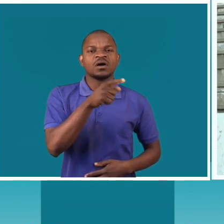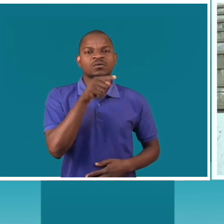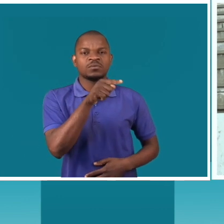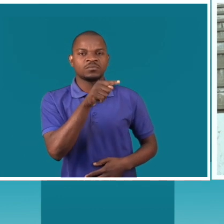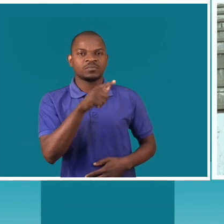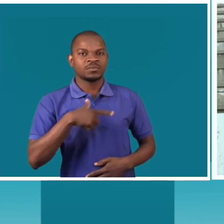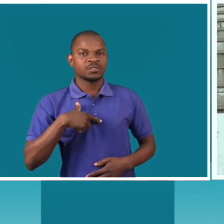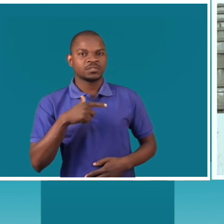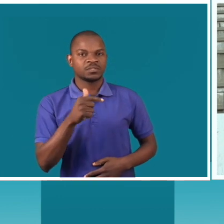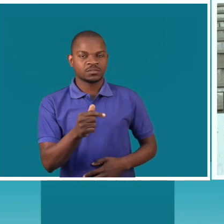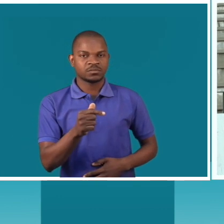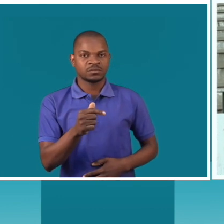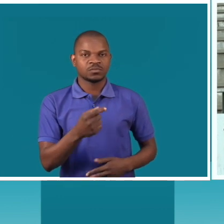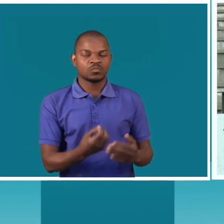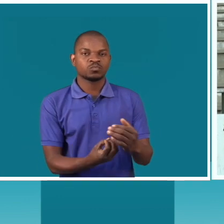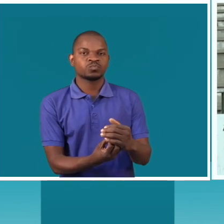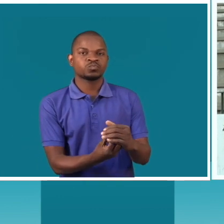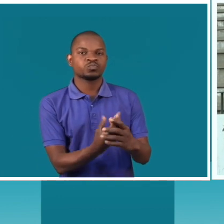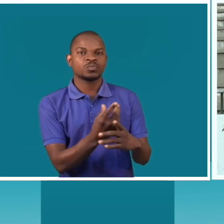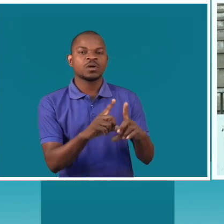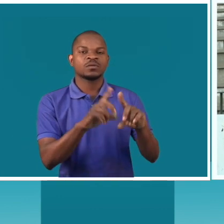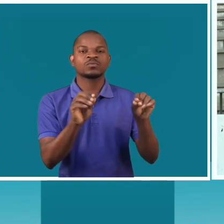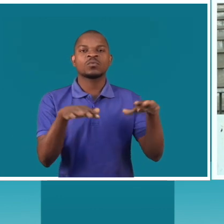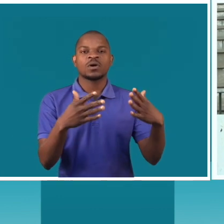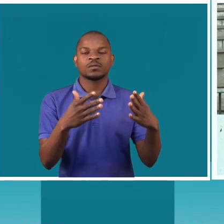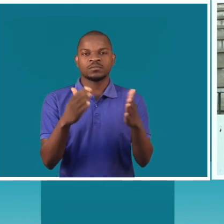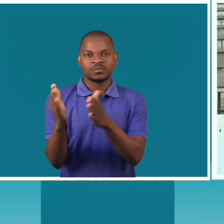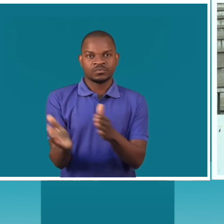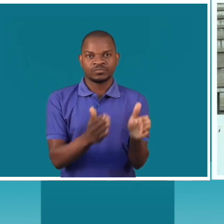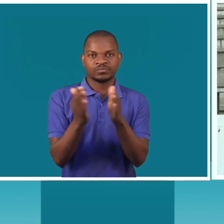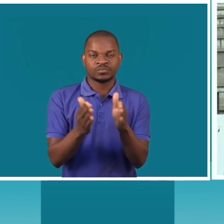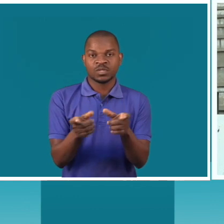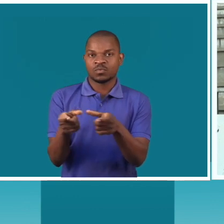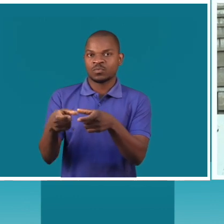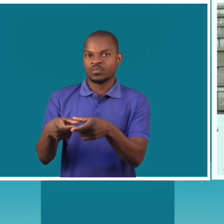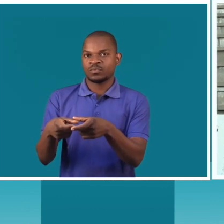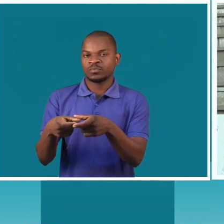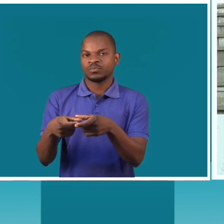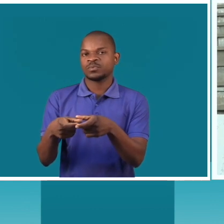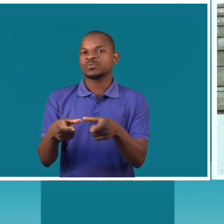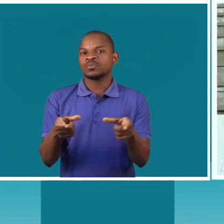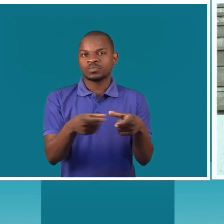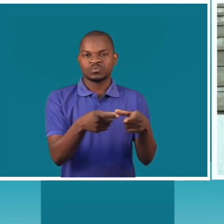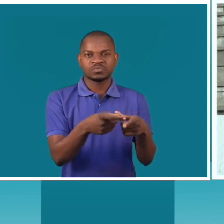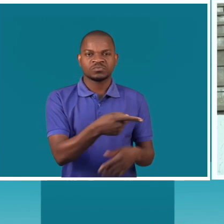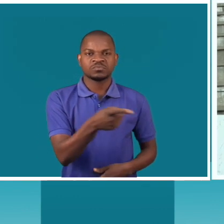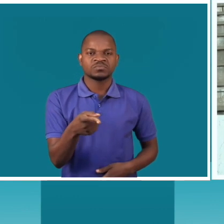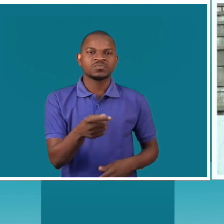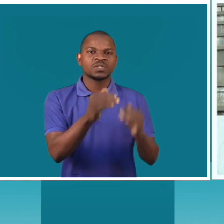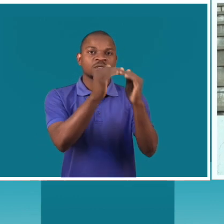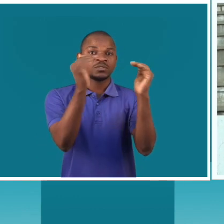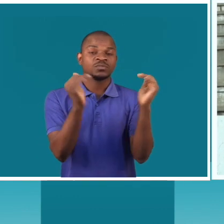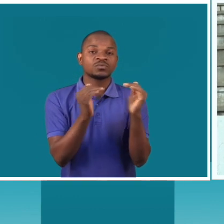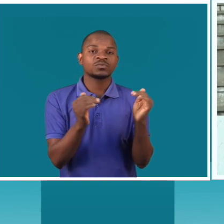as culpas que nós atribuímos aos técnicos têm como origem aspectos organizacionais das próprias equipas. As próprias